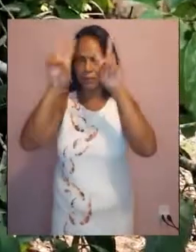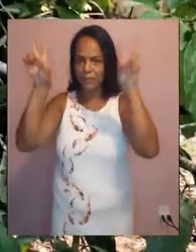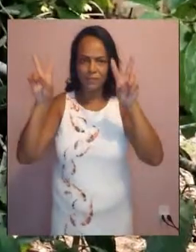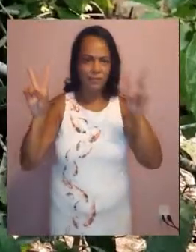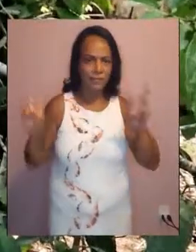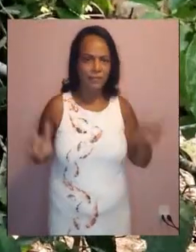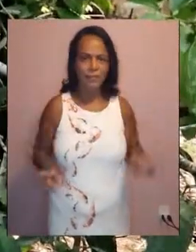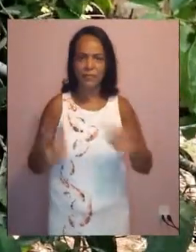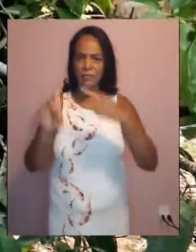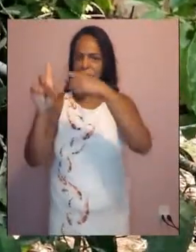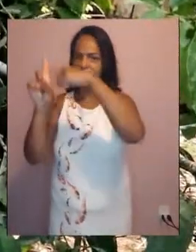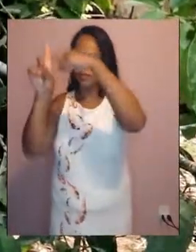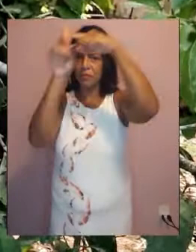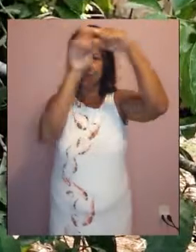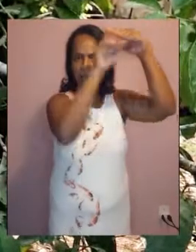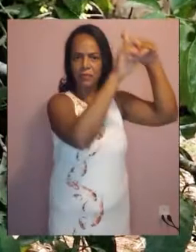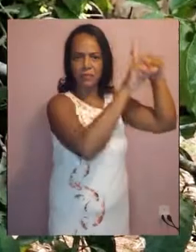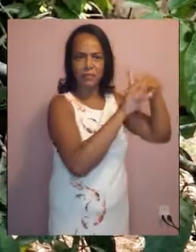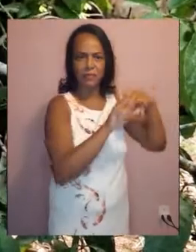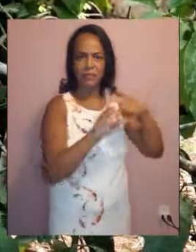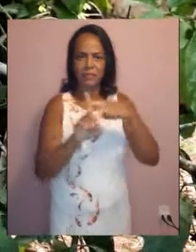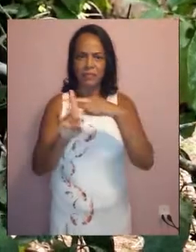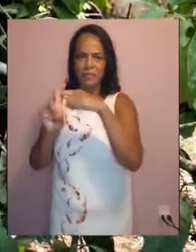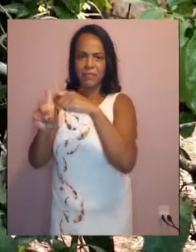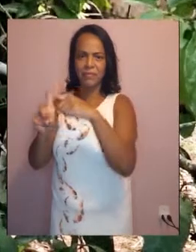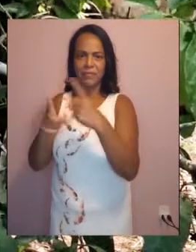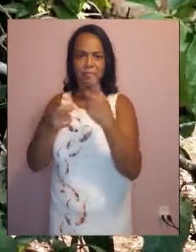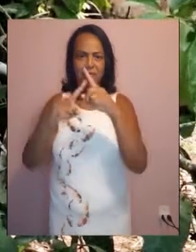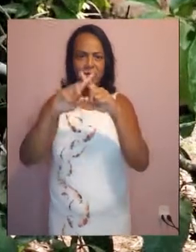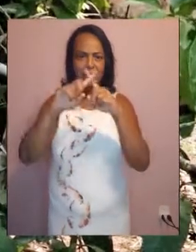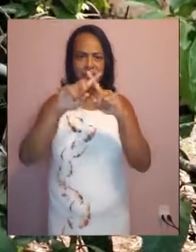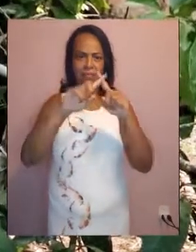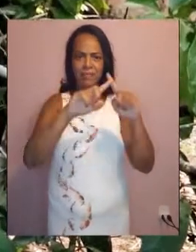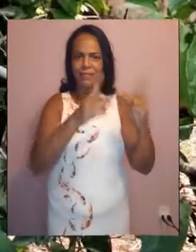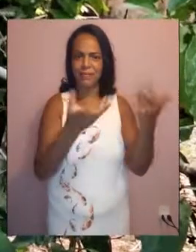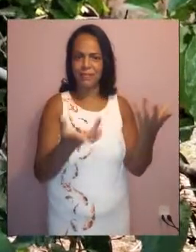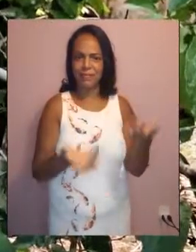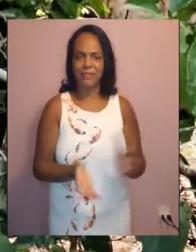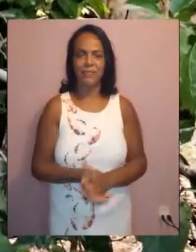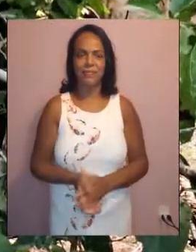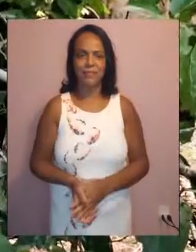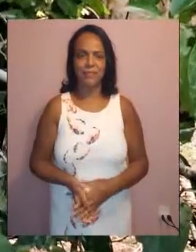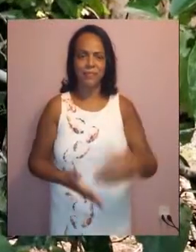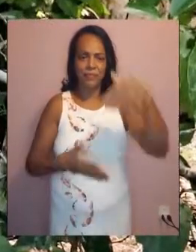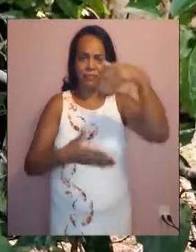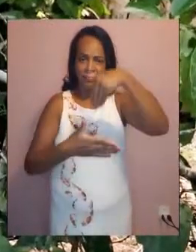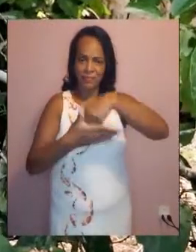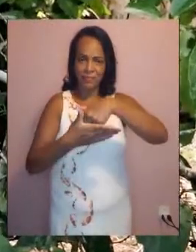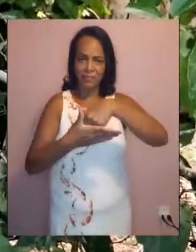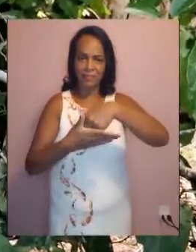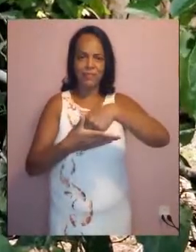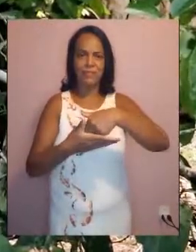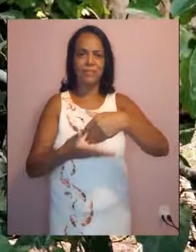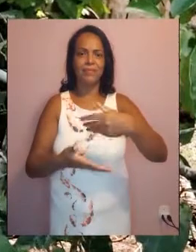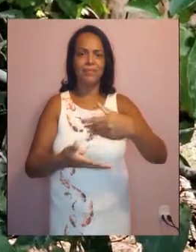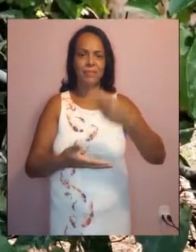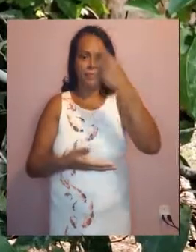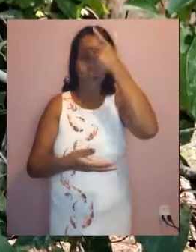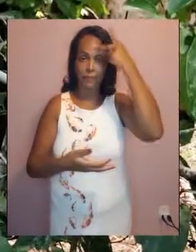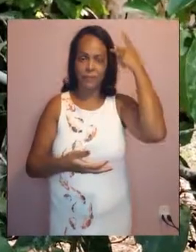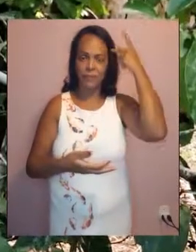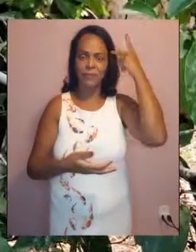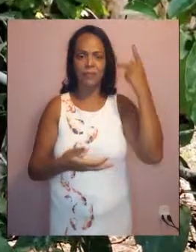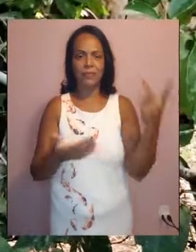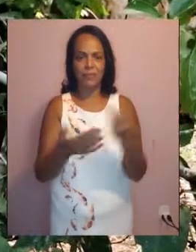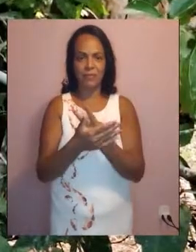chegando, e conforme a gente sabe que é no caminho interior que as coisas acontecem, né? Então ele disse que já